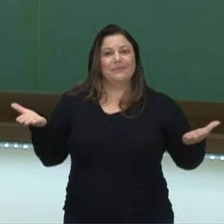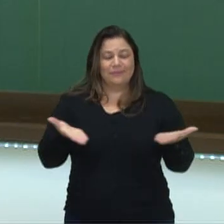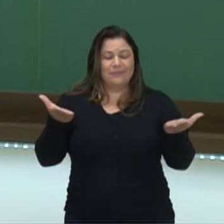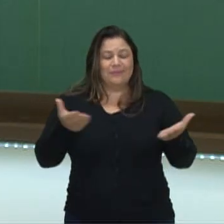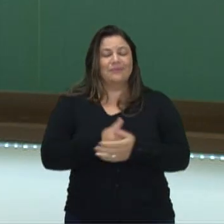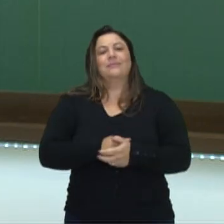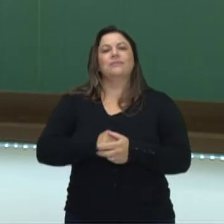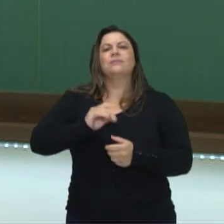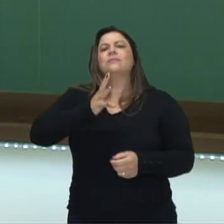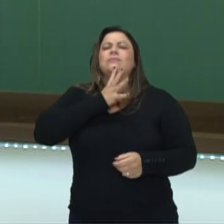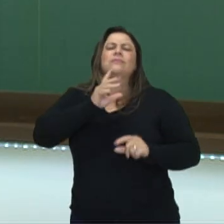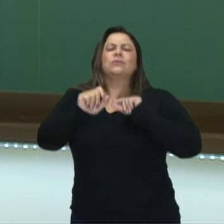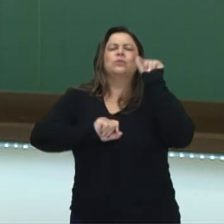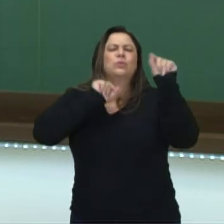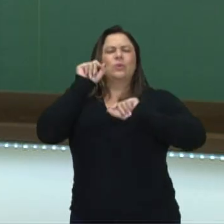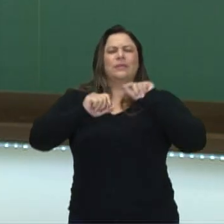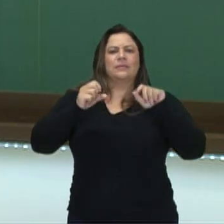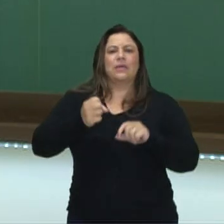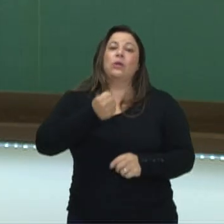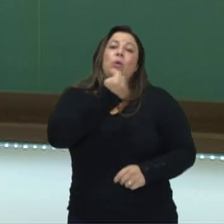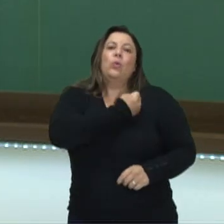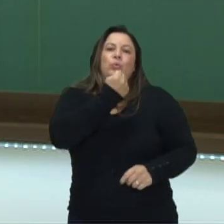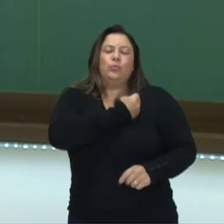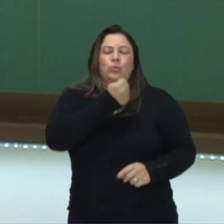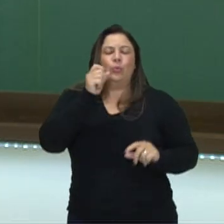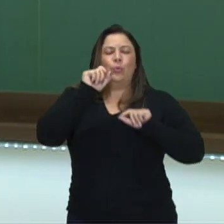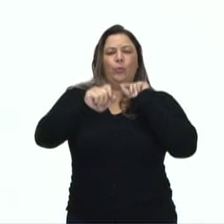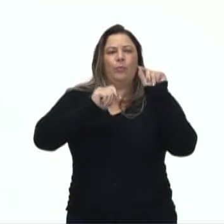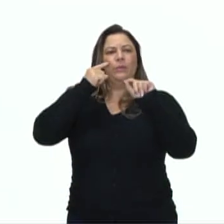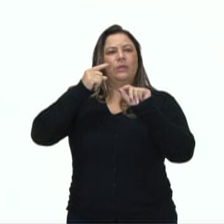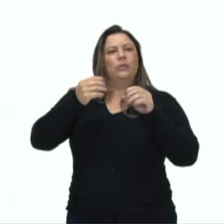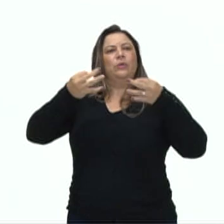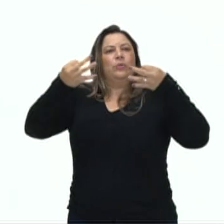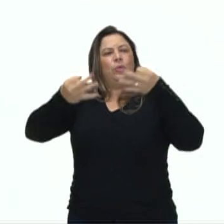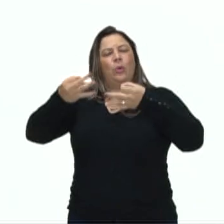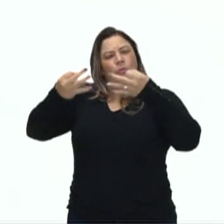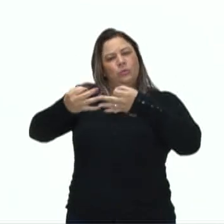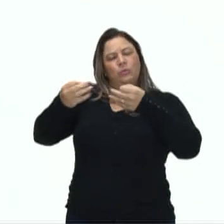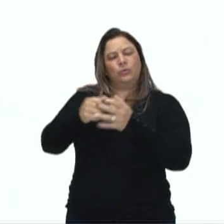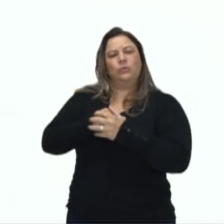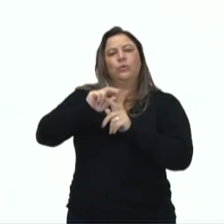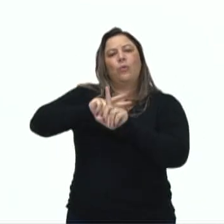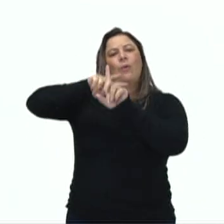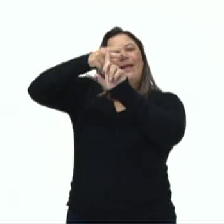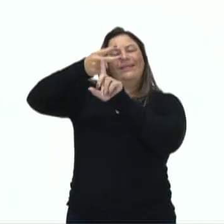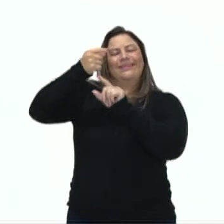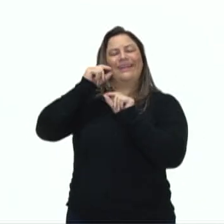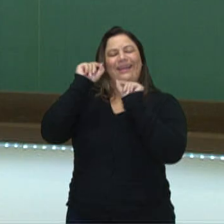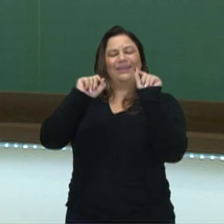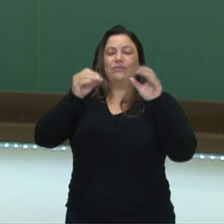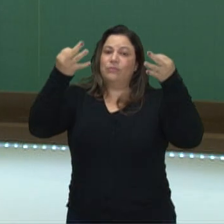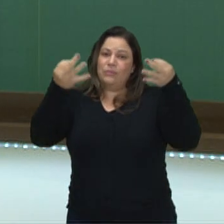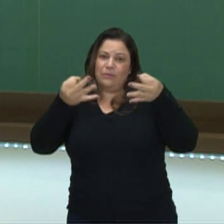Reconhecer números quadrados perfeitos e resolver problemas envolvendo números quadrados perfeitos.